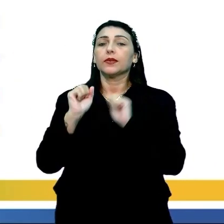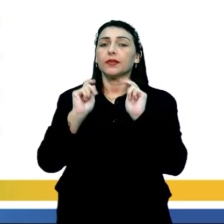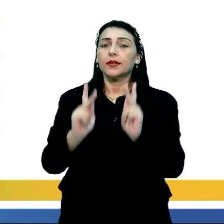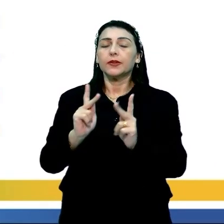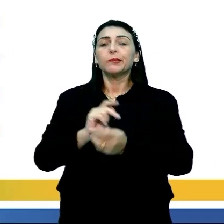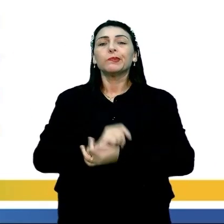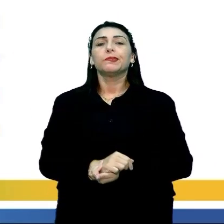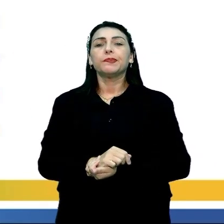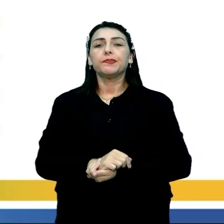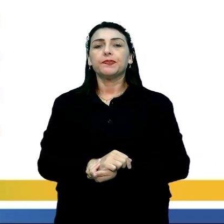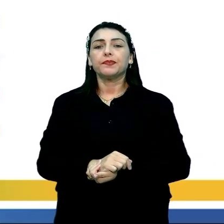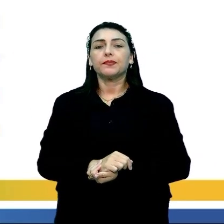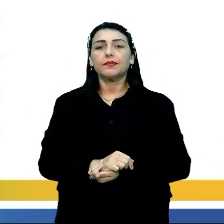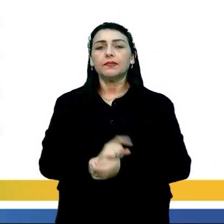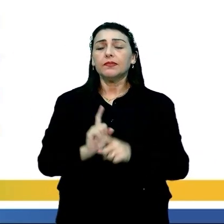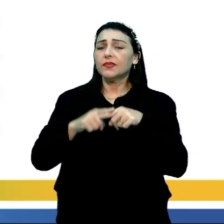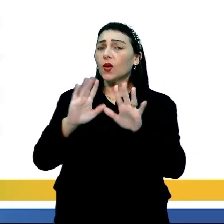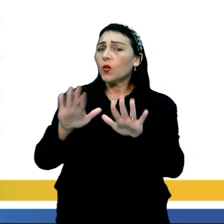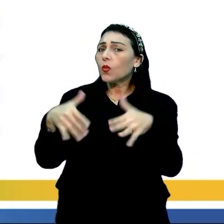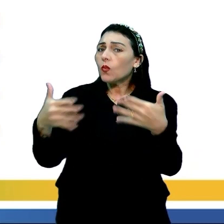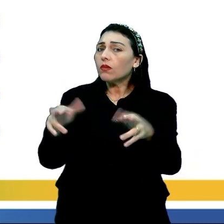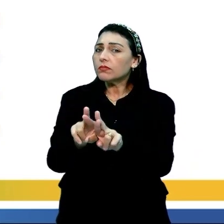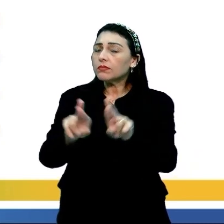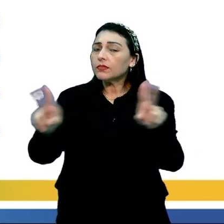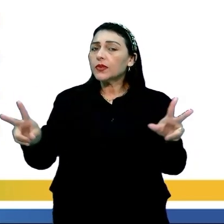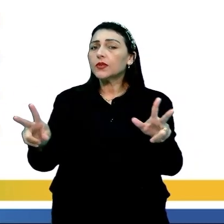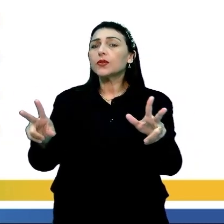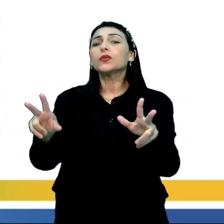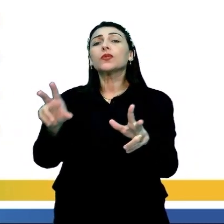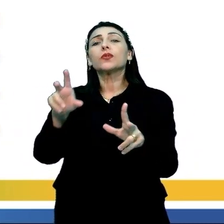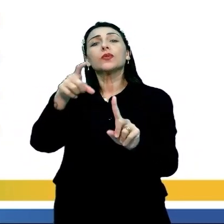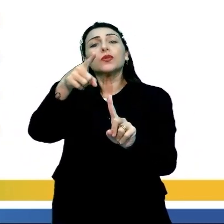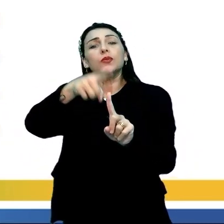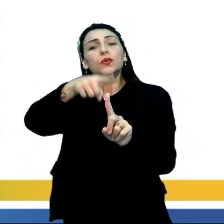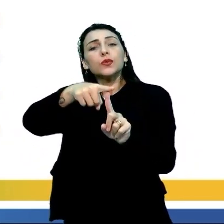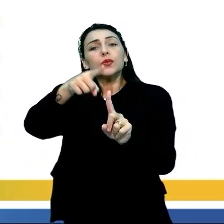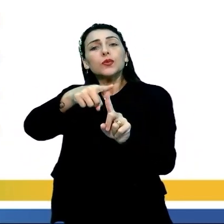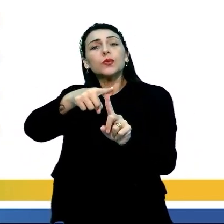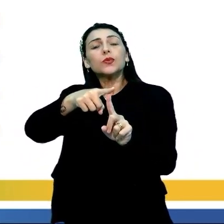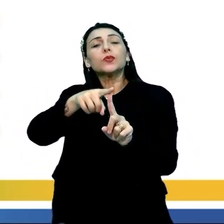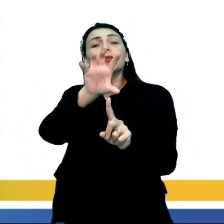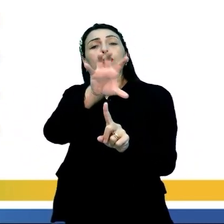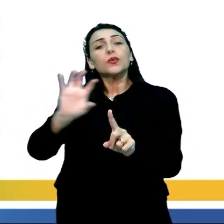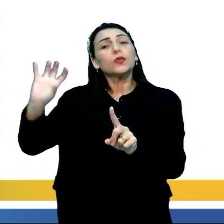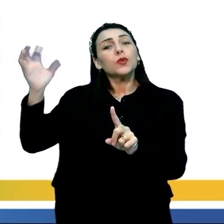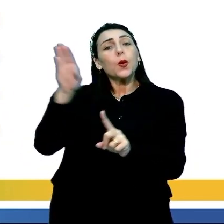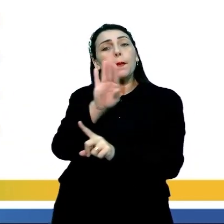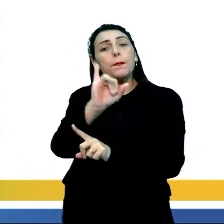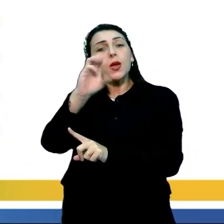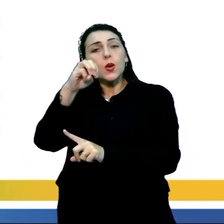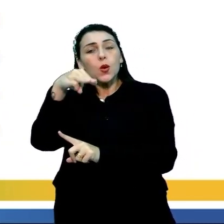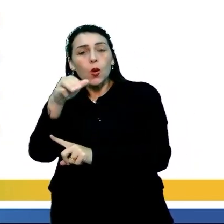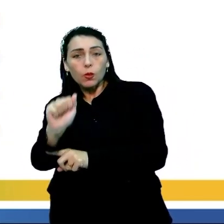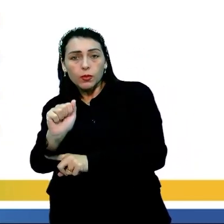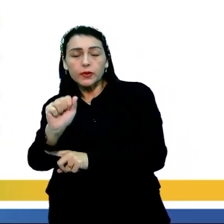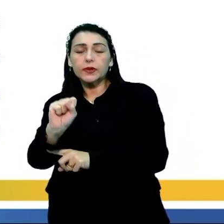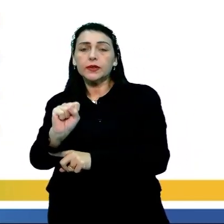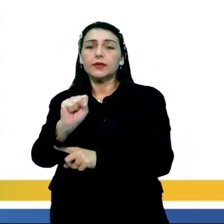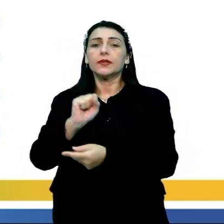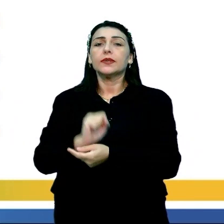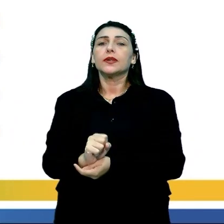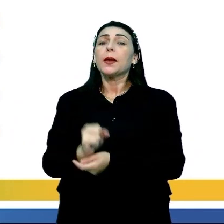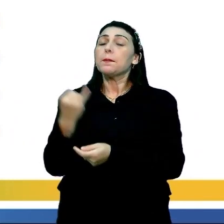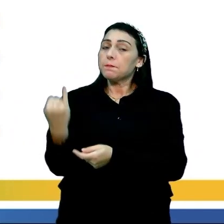Ok? Bem, mas qual é a diferença entre os domínios morfoclimáticos e os biomas? Isso é uma questão